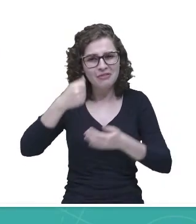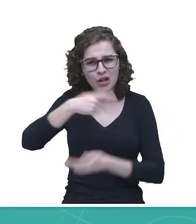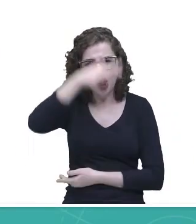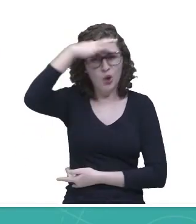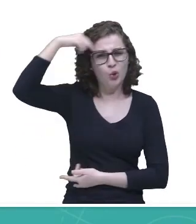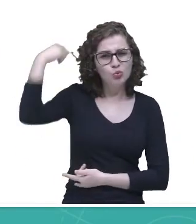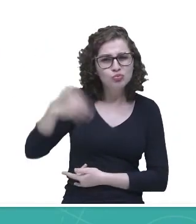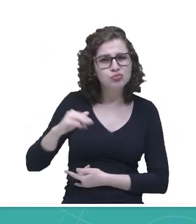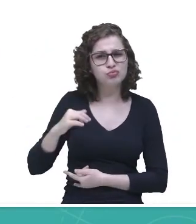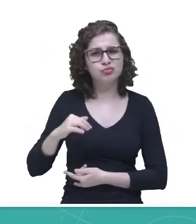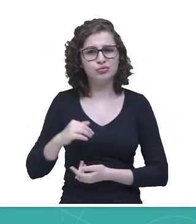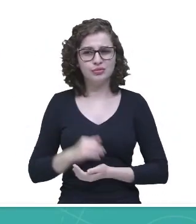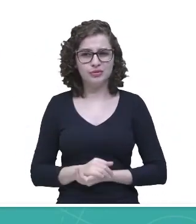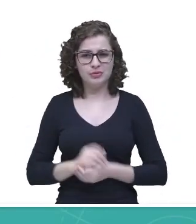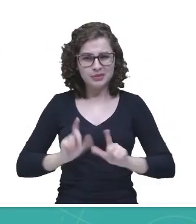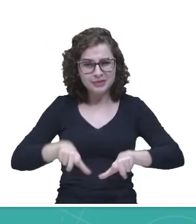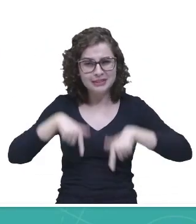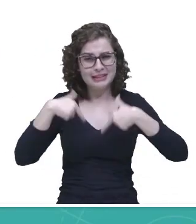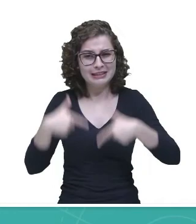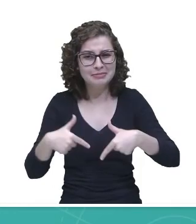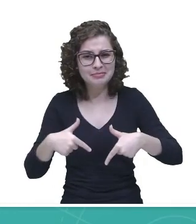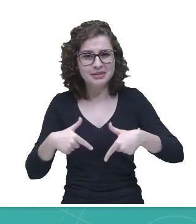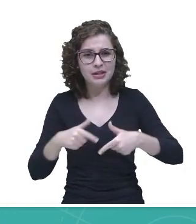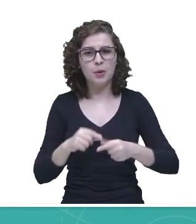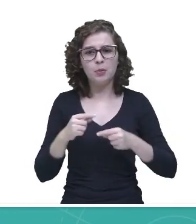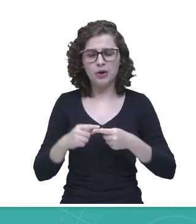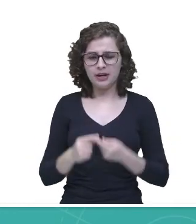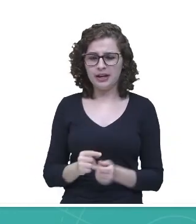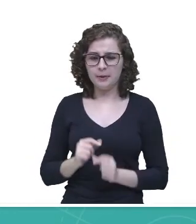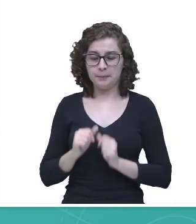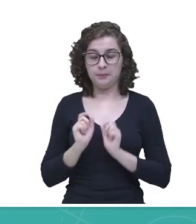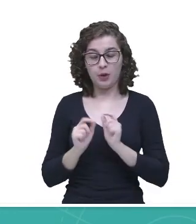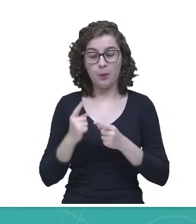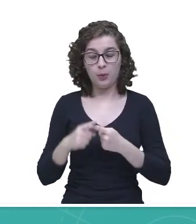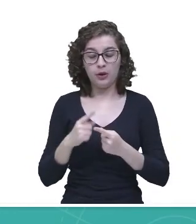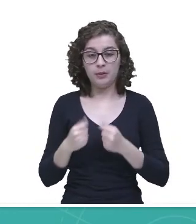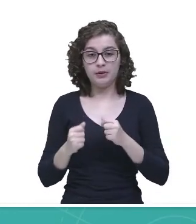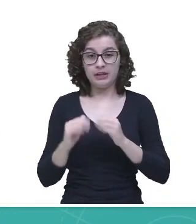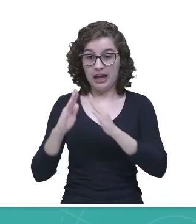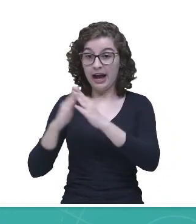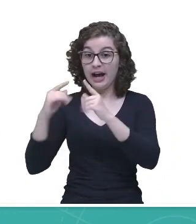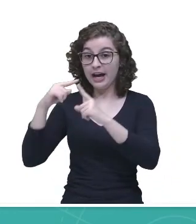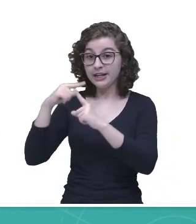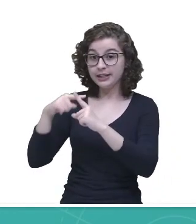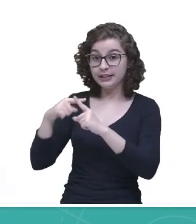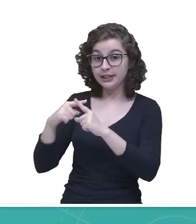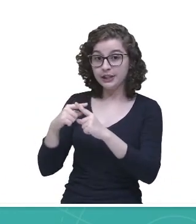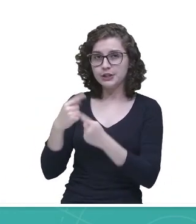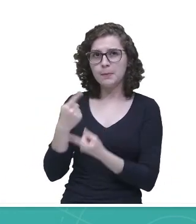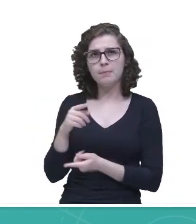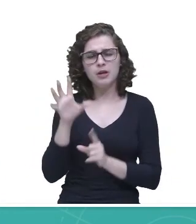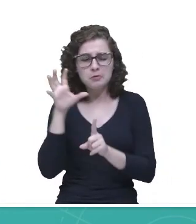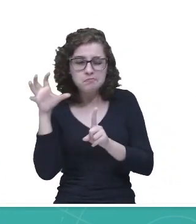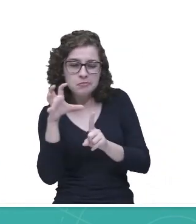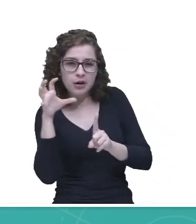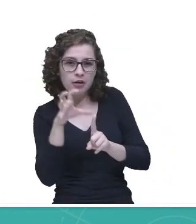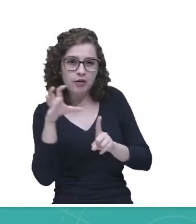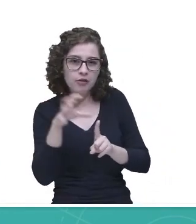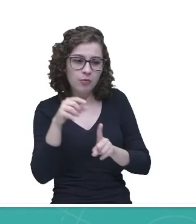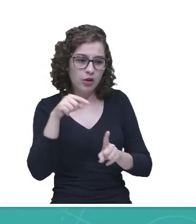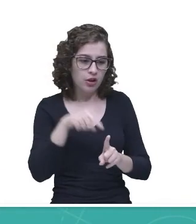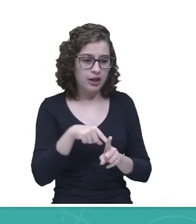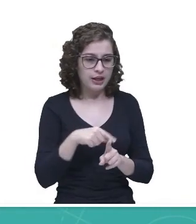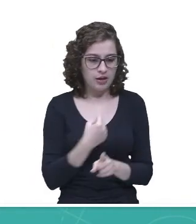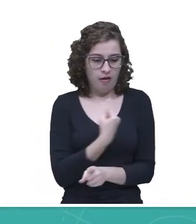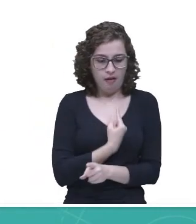pouquinho, como a gente diz. Porque não era comum. Por quê? Porque a igreja conduzia você a pensar que o seu local era